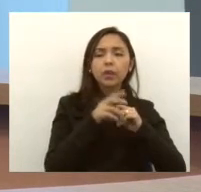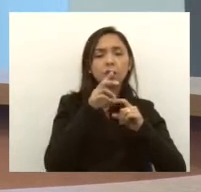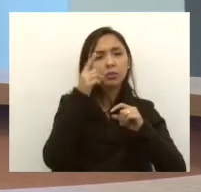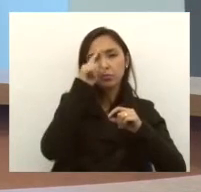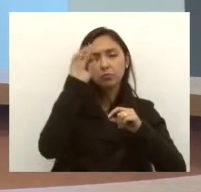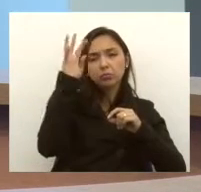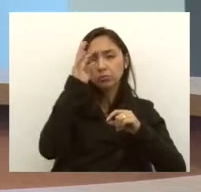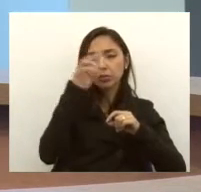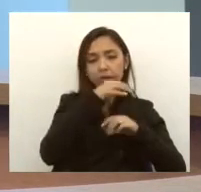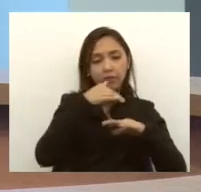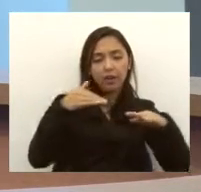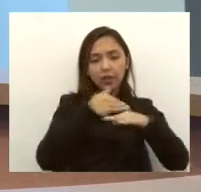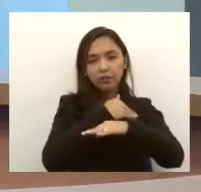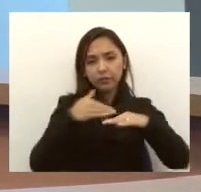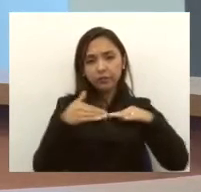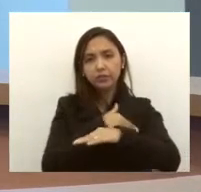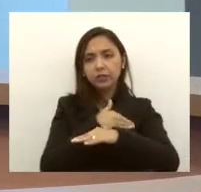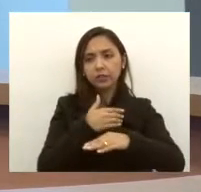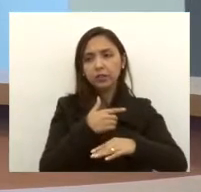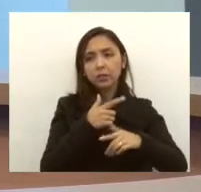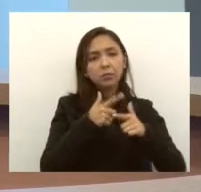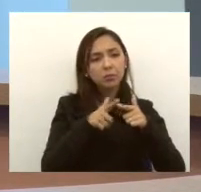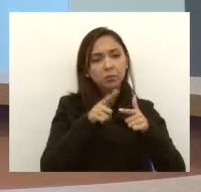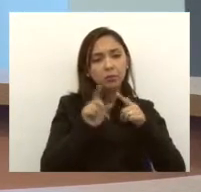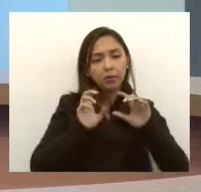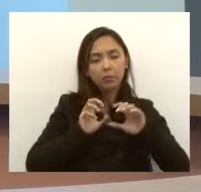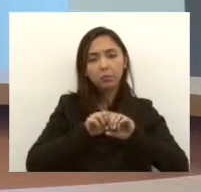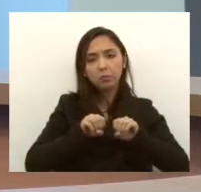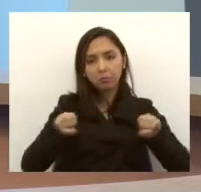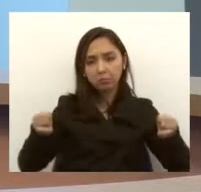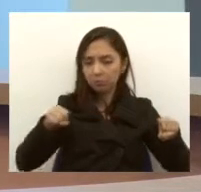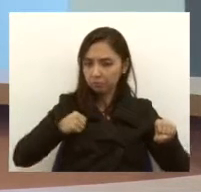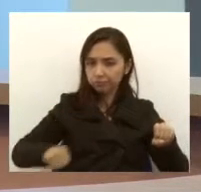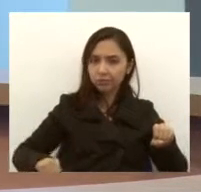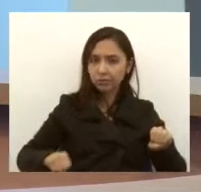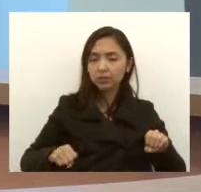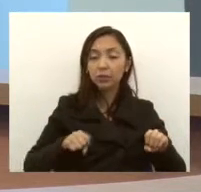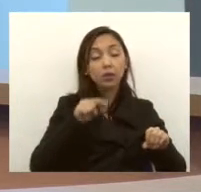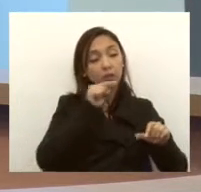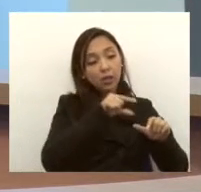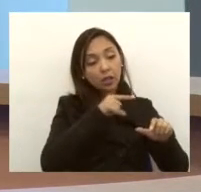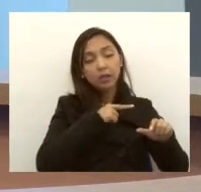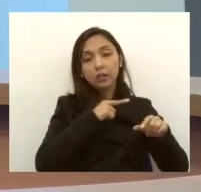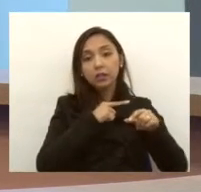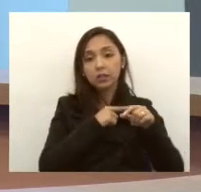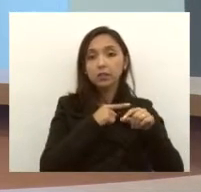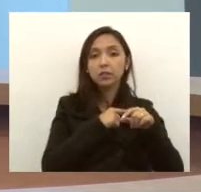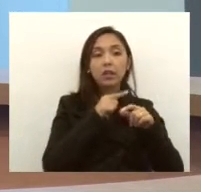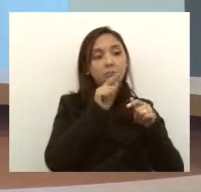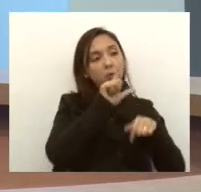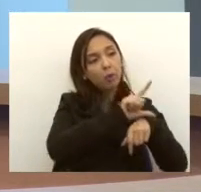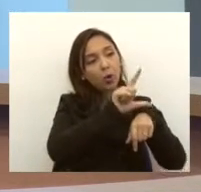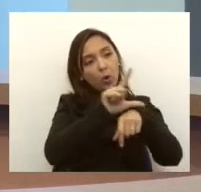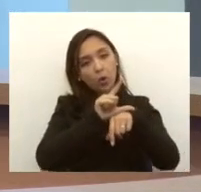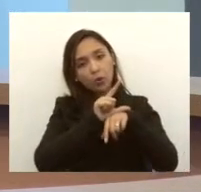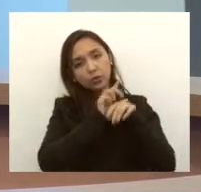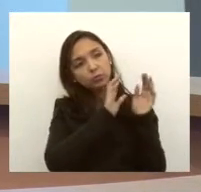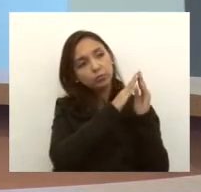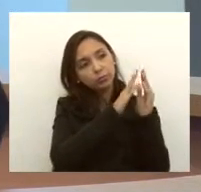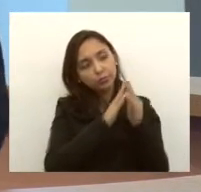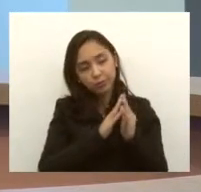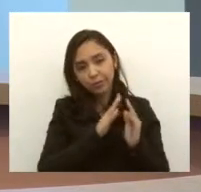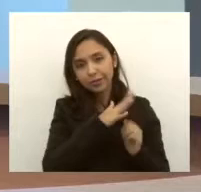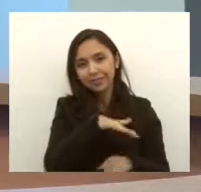Juscelino Kubitschek não tivesse problema de esgoto. Teve ali uma parte, a reunião foi com comerciantes e alguns